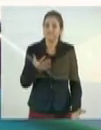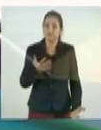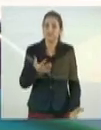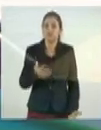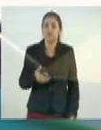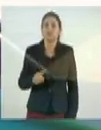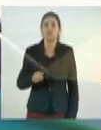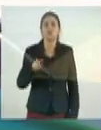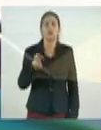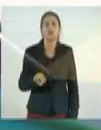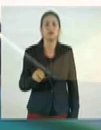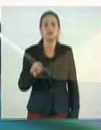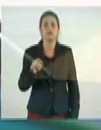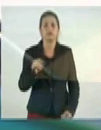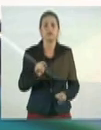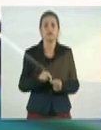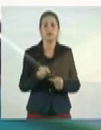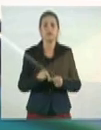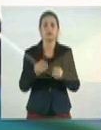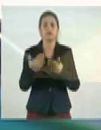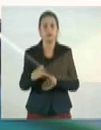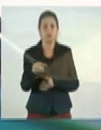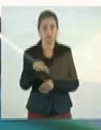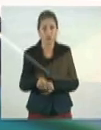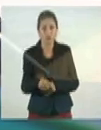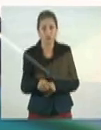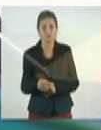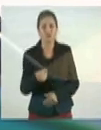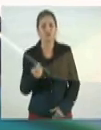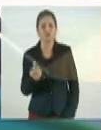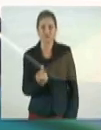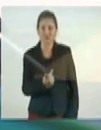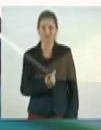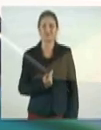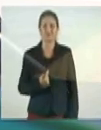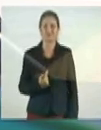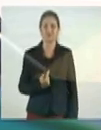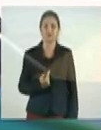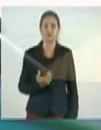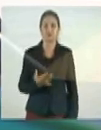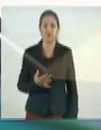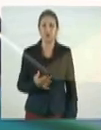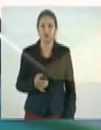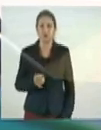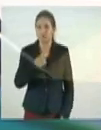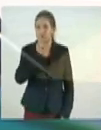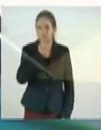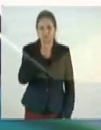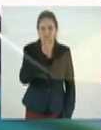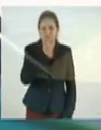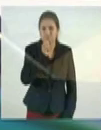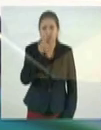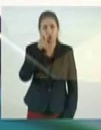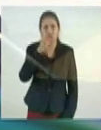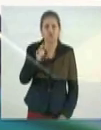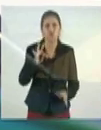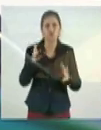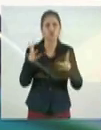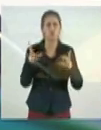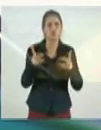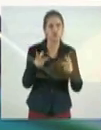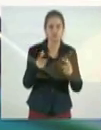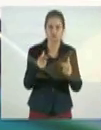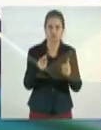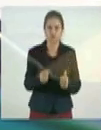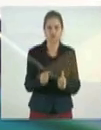na época de secretário fomos nós na época não preencheu todas as vagas que nós queríamos mas todos que preencheram foram